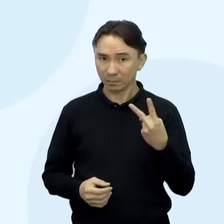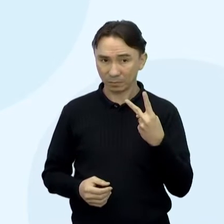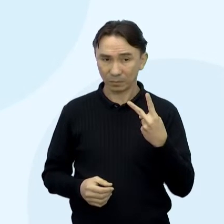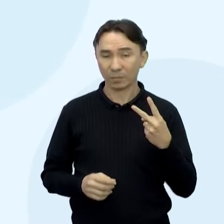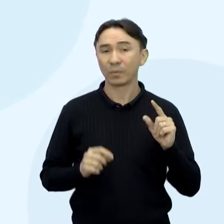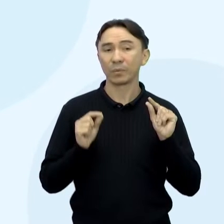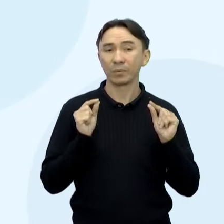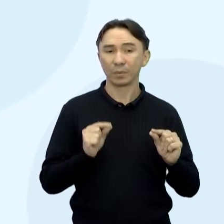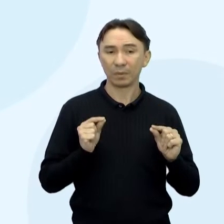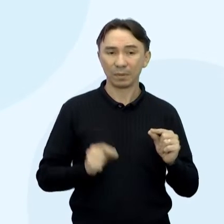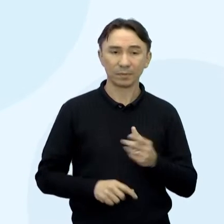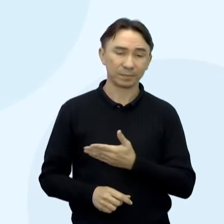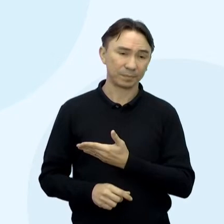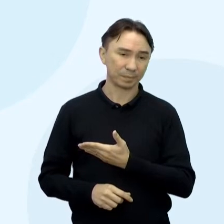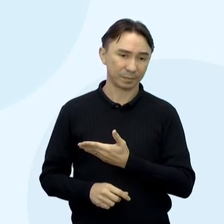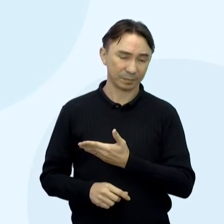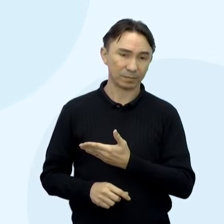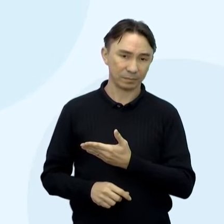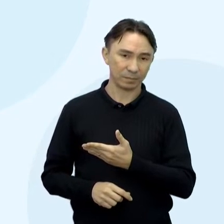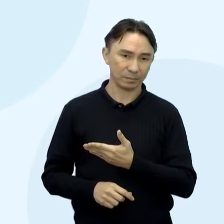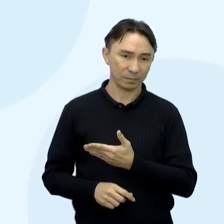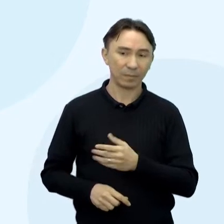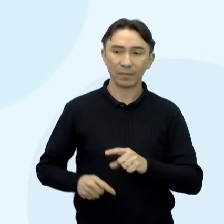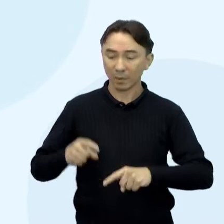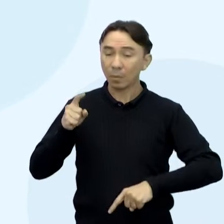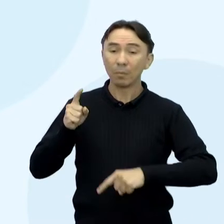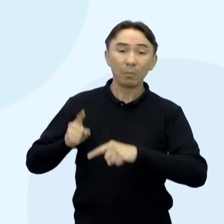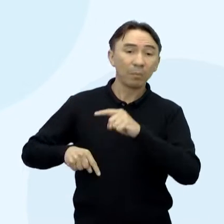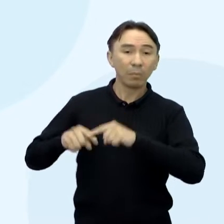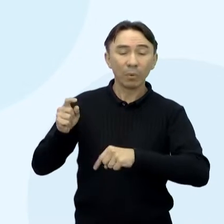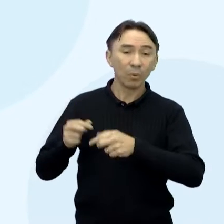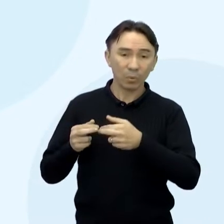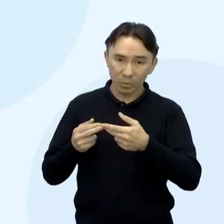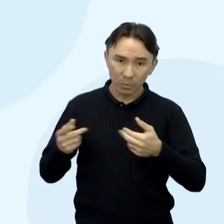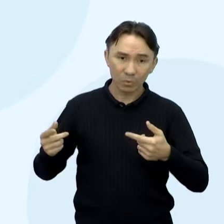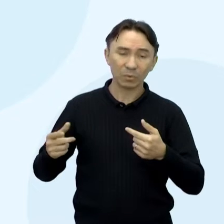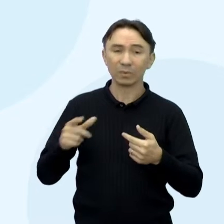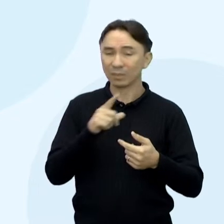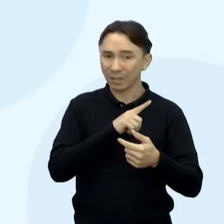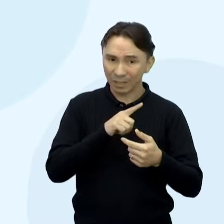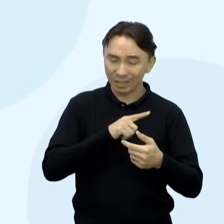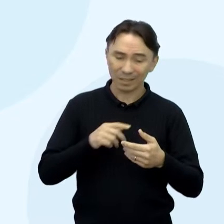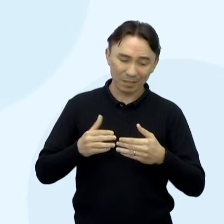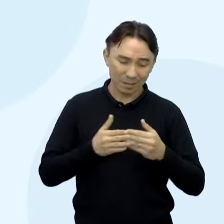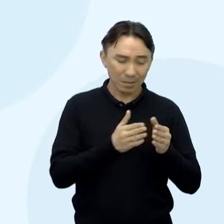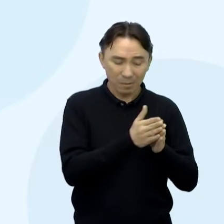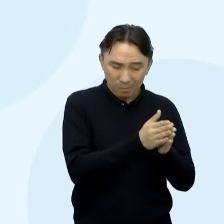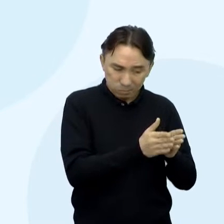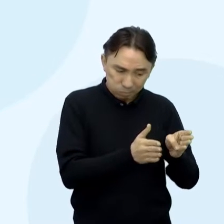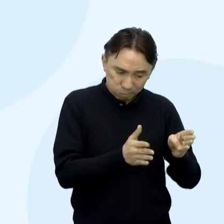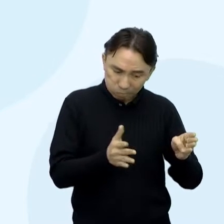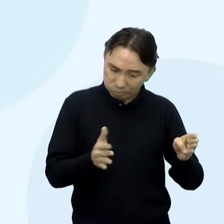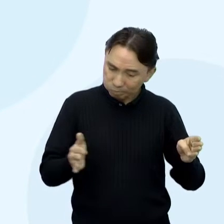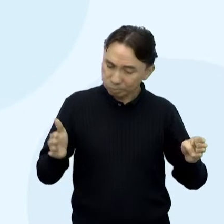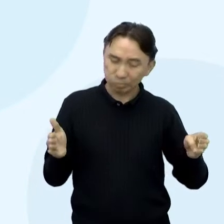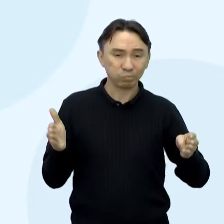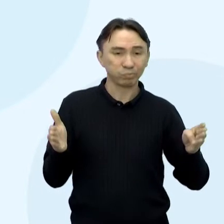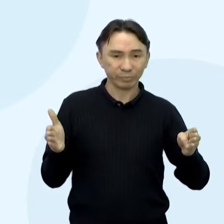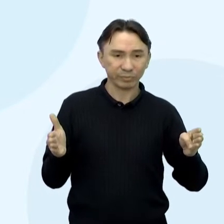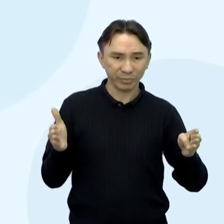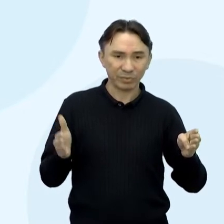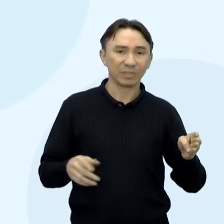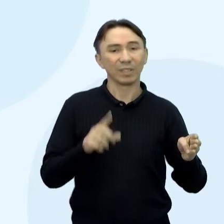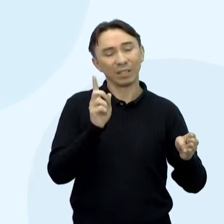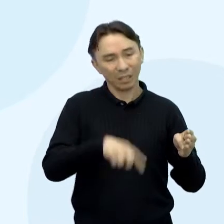tá? Ciclo de vida de um produto, série de etapas que envolve o desenvolvimento de um produto, a obtenção